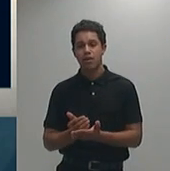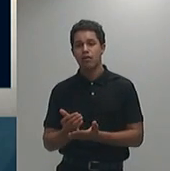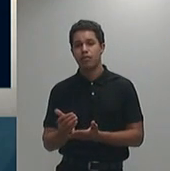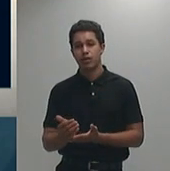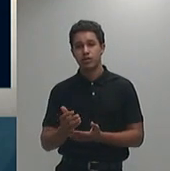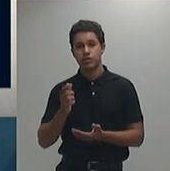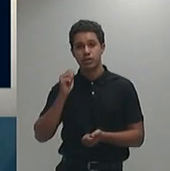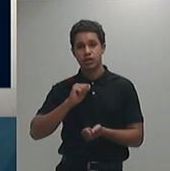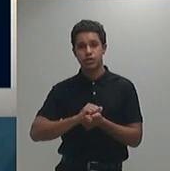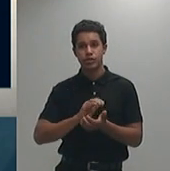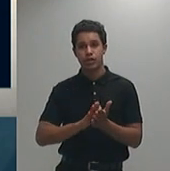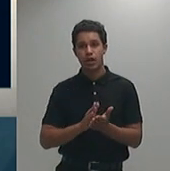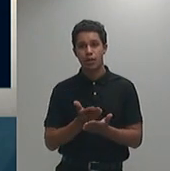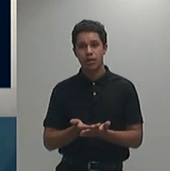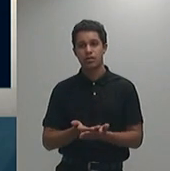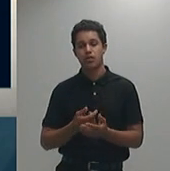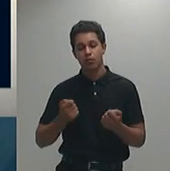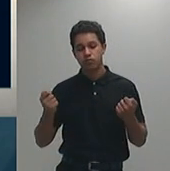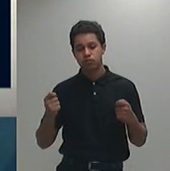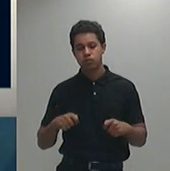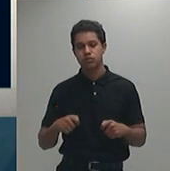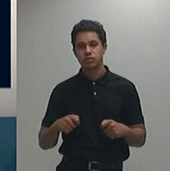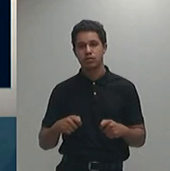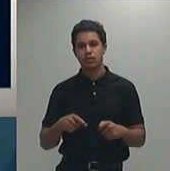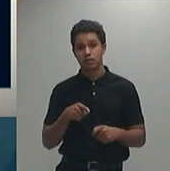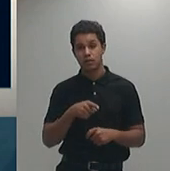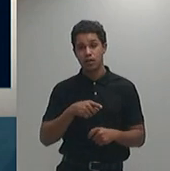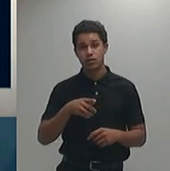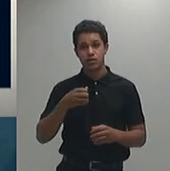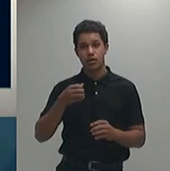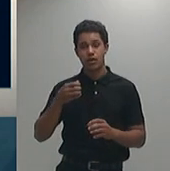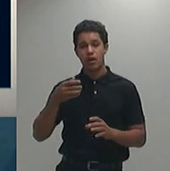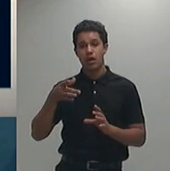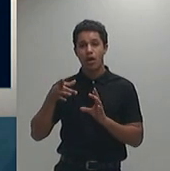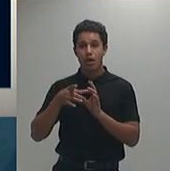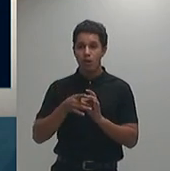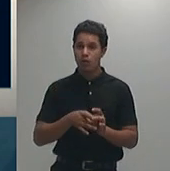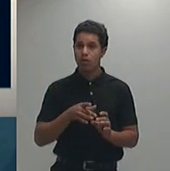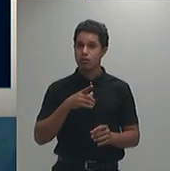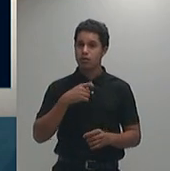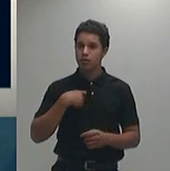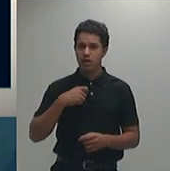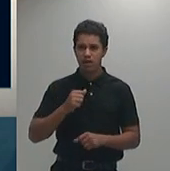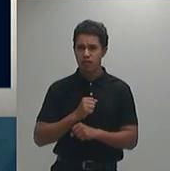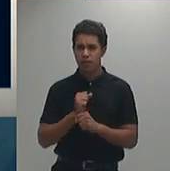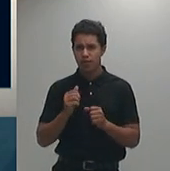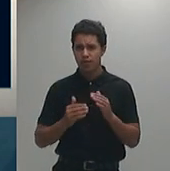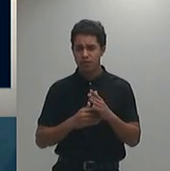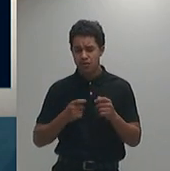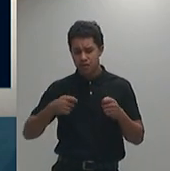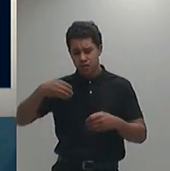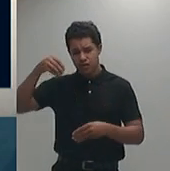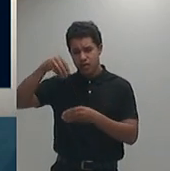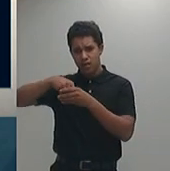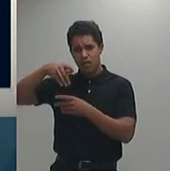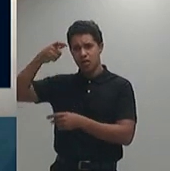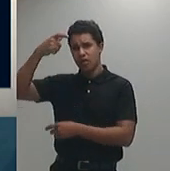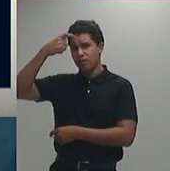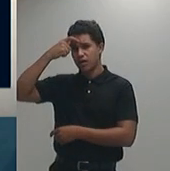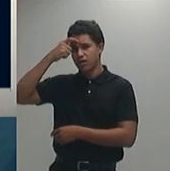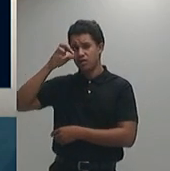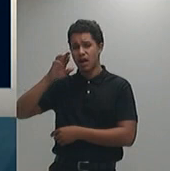interpretações possíveis Nesse contexto é imprescindível que se tenha em mente que ação